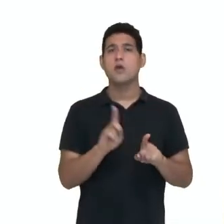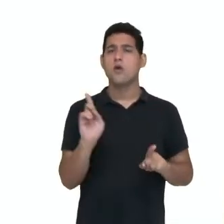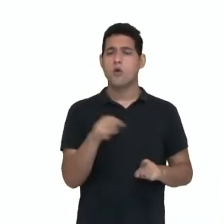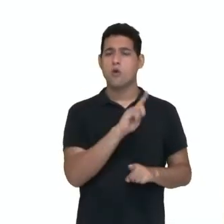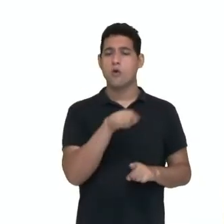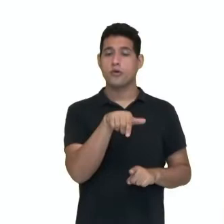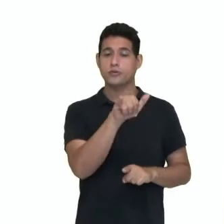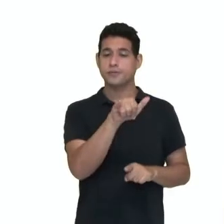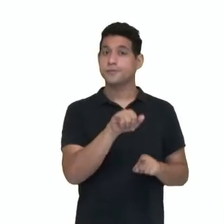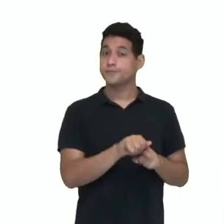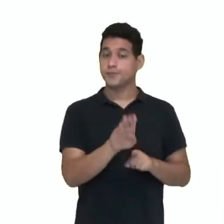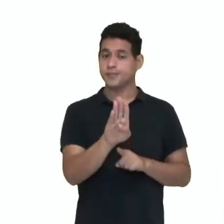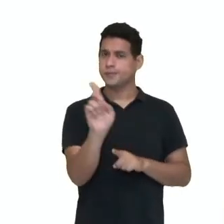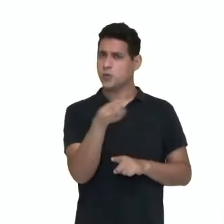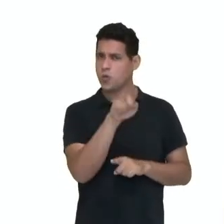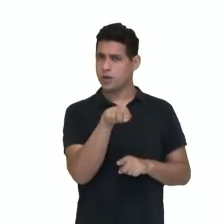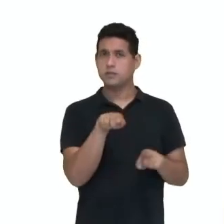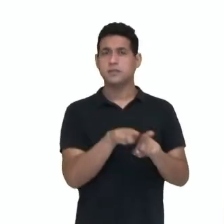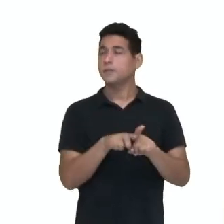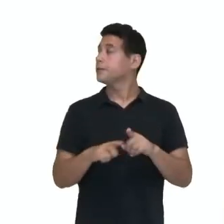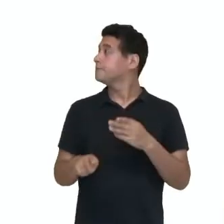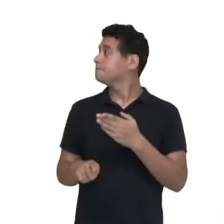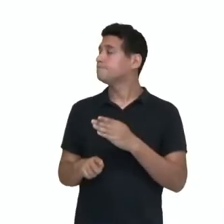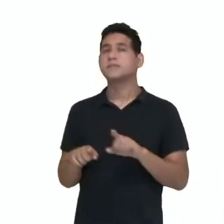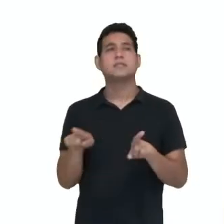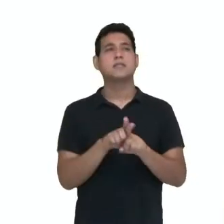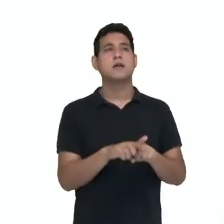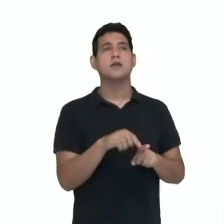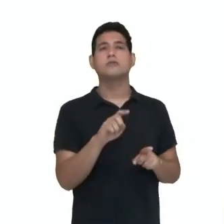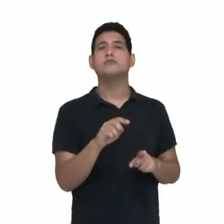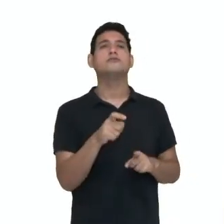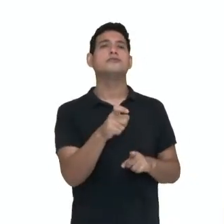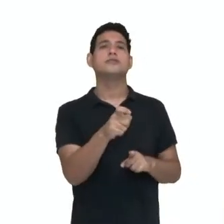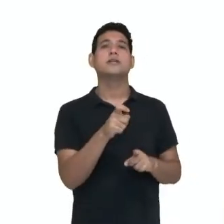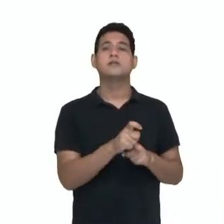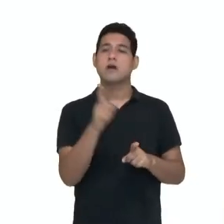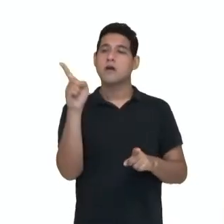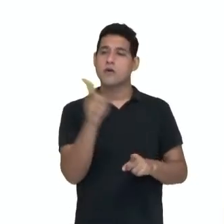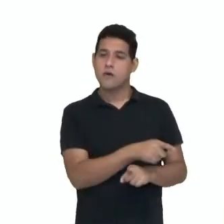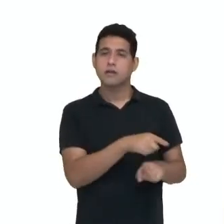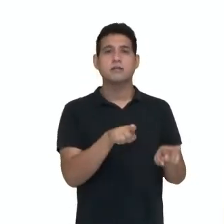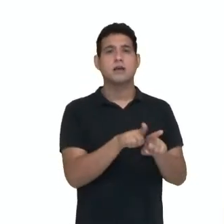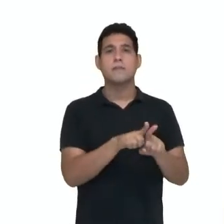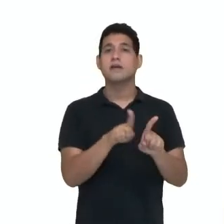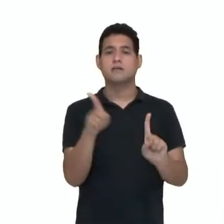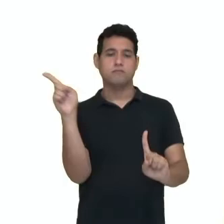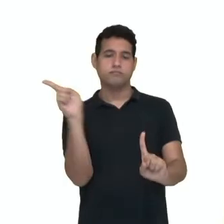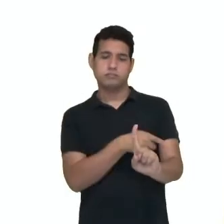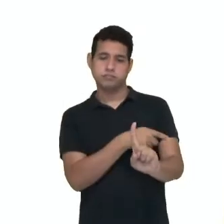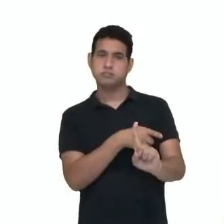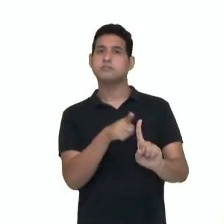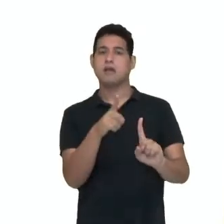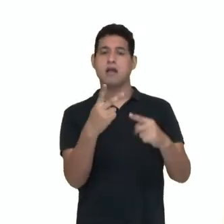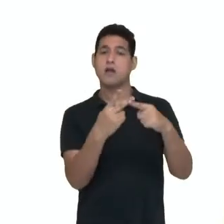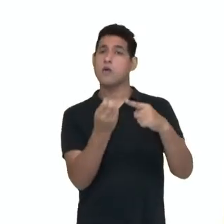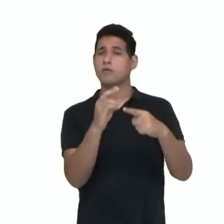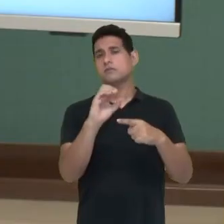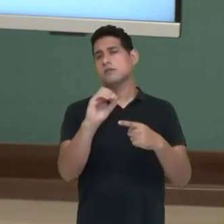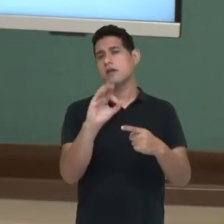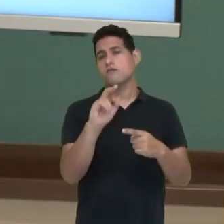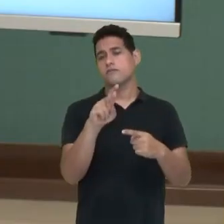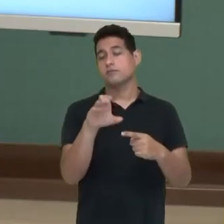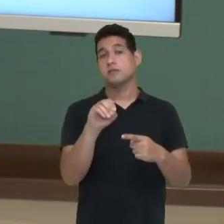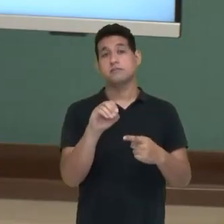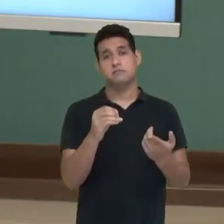eixo y no B e corta o eixo x na raiz ou zero de função.